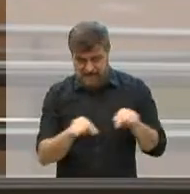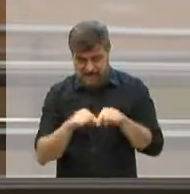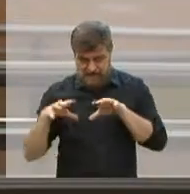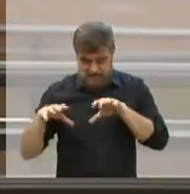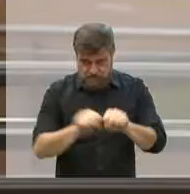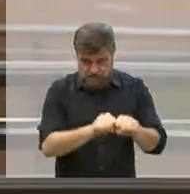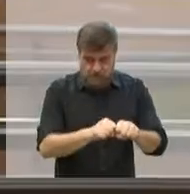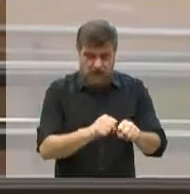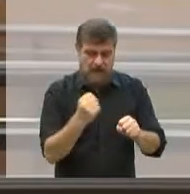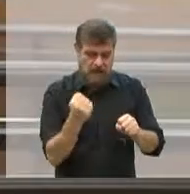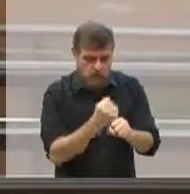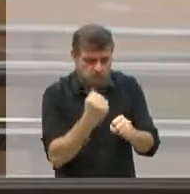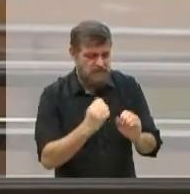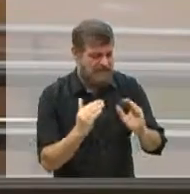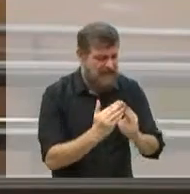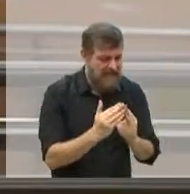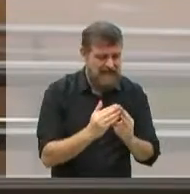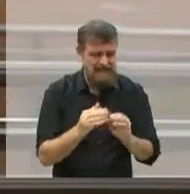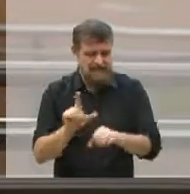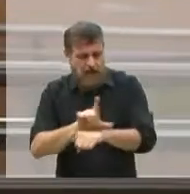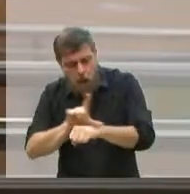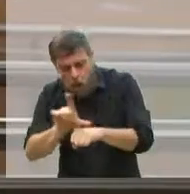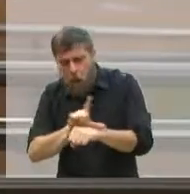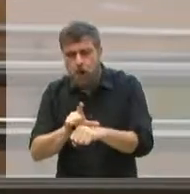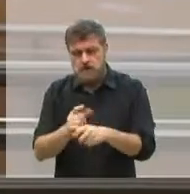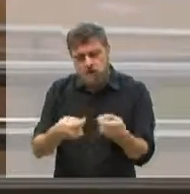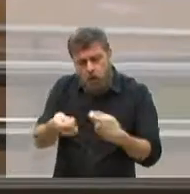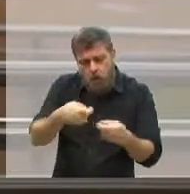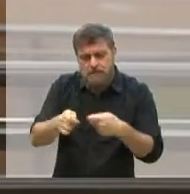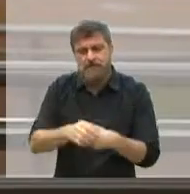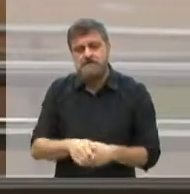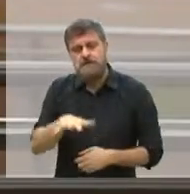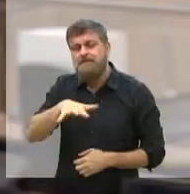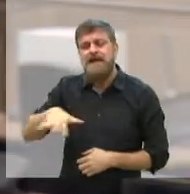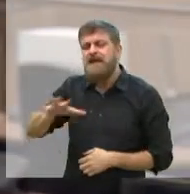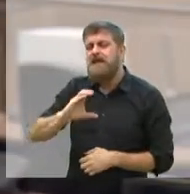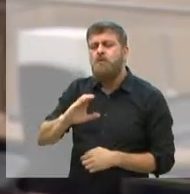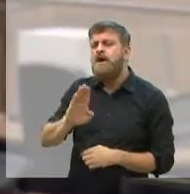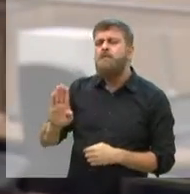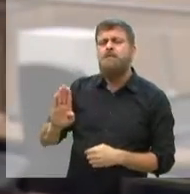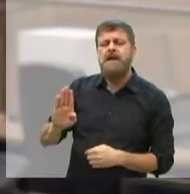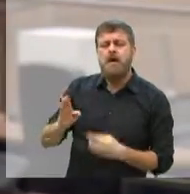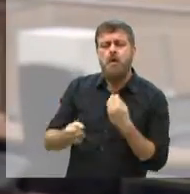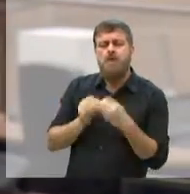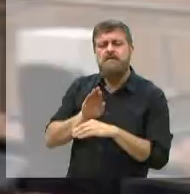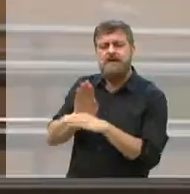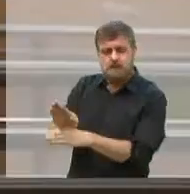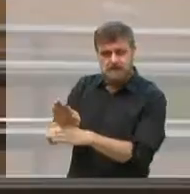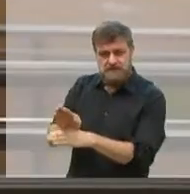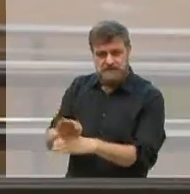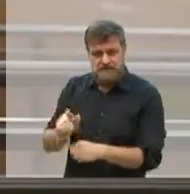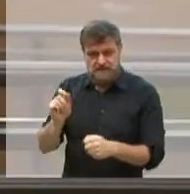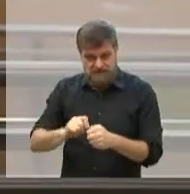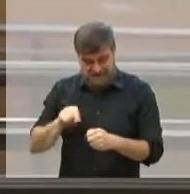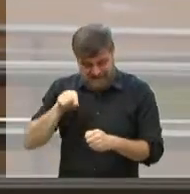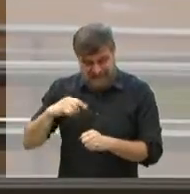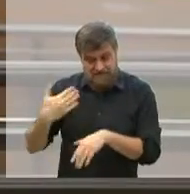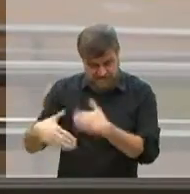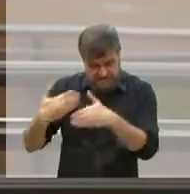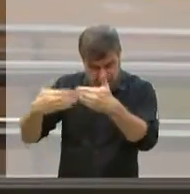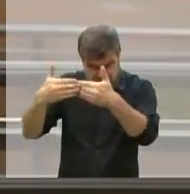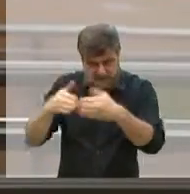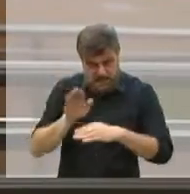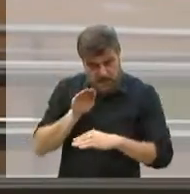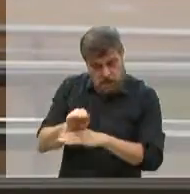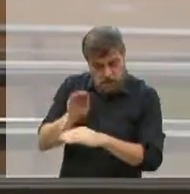solo. Como que essa lei vai beneficiar ali, principalmente a região do Campo Belo? Então... Vai trazer mais desenvolvimento? Ela